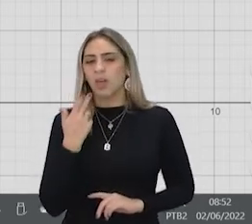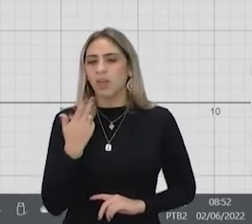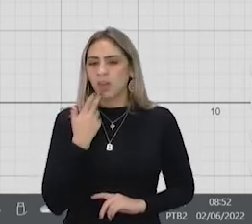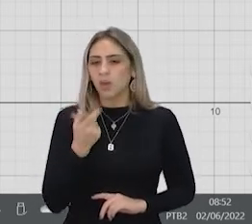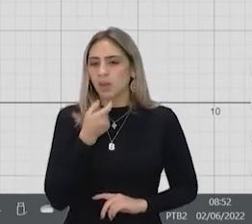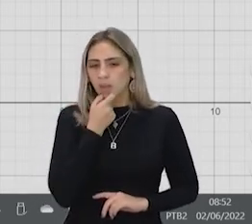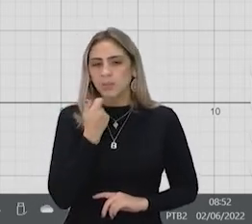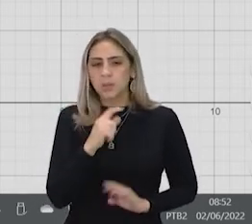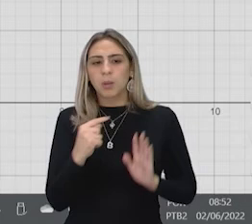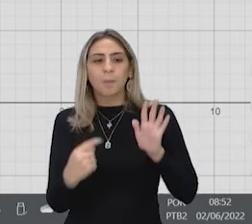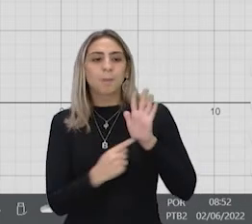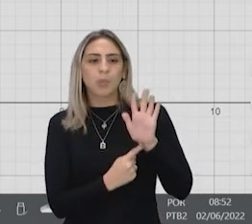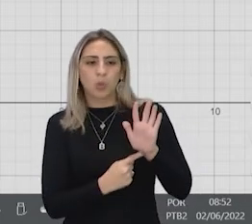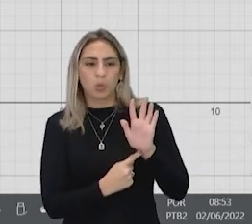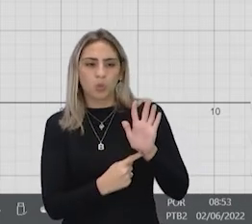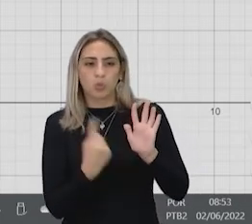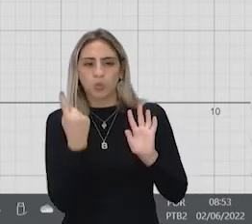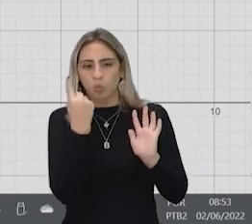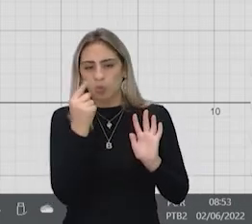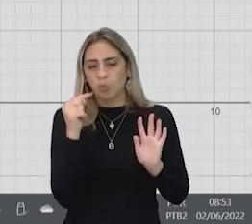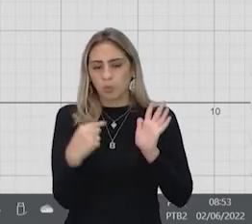colocar ponto, tá? Então,